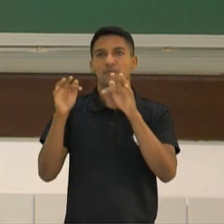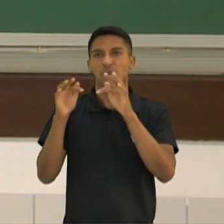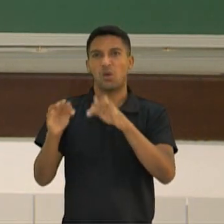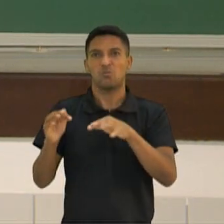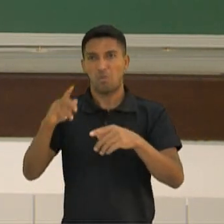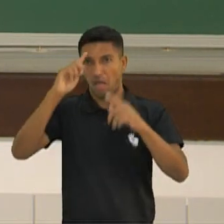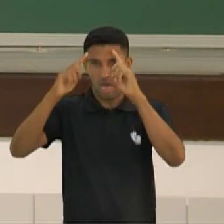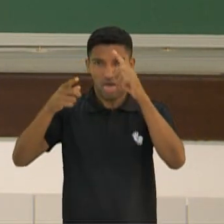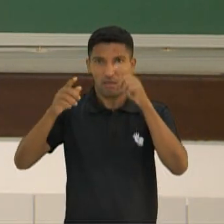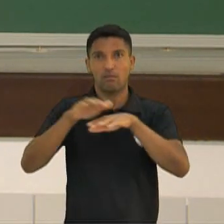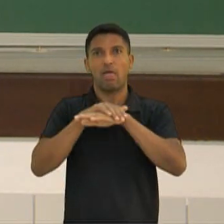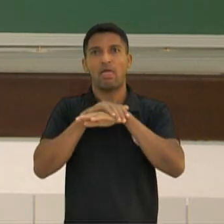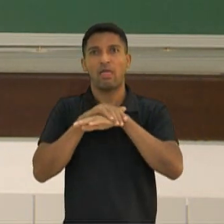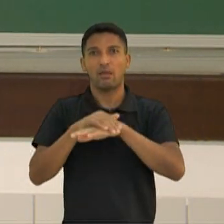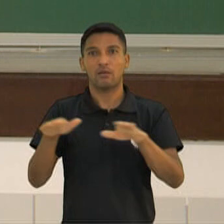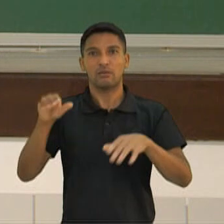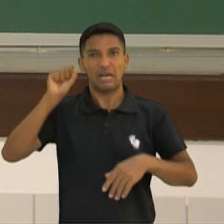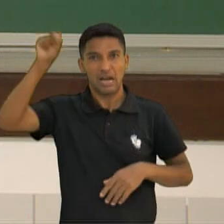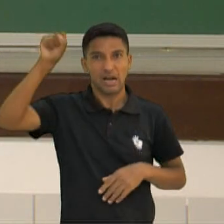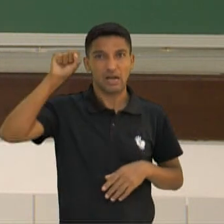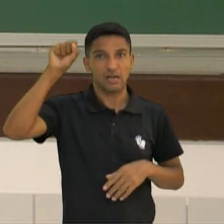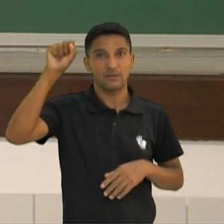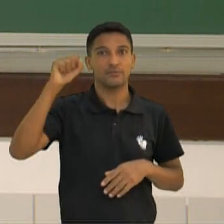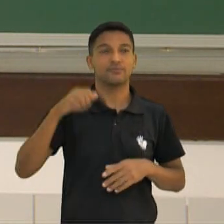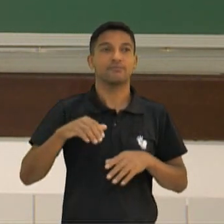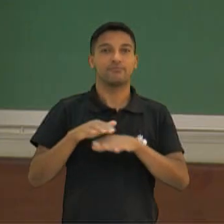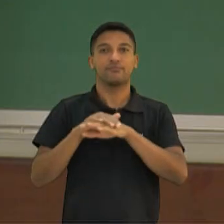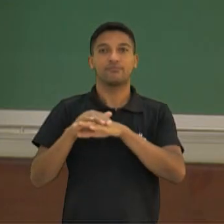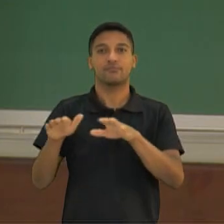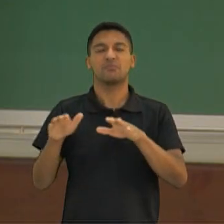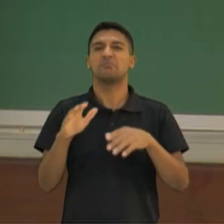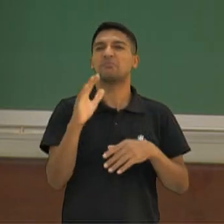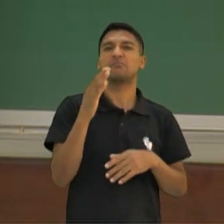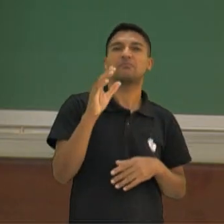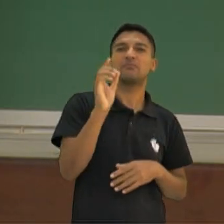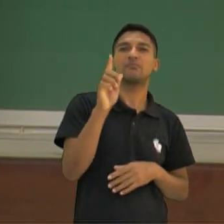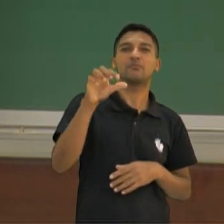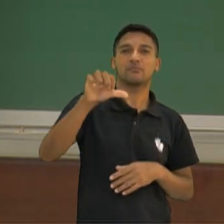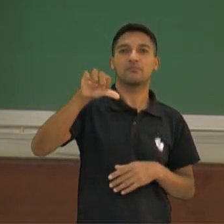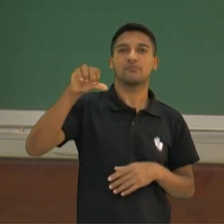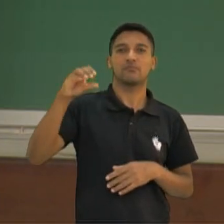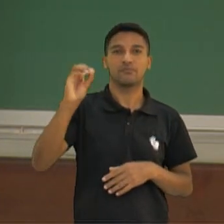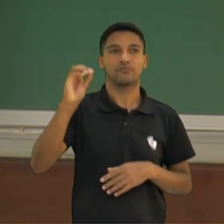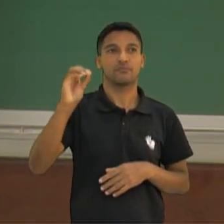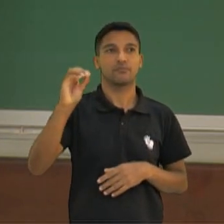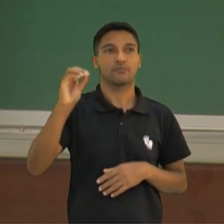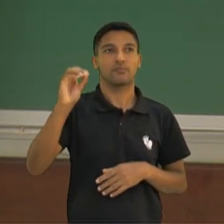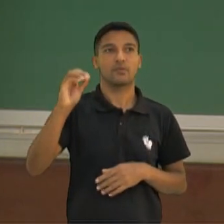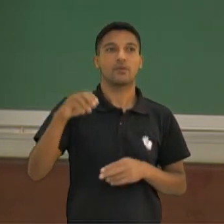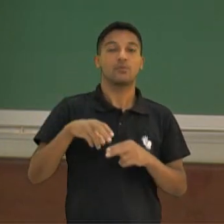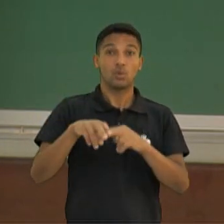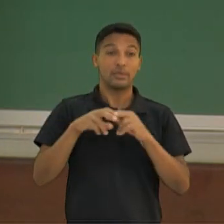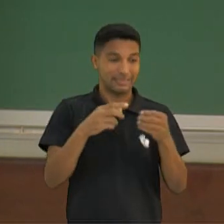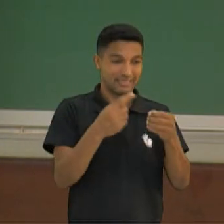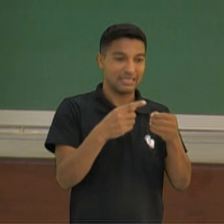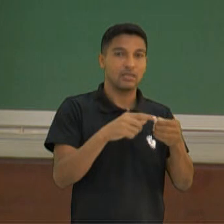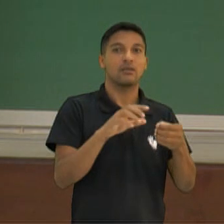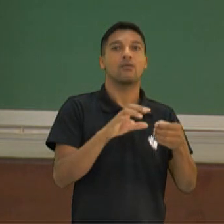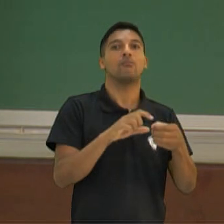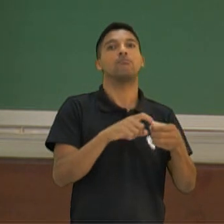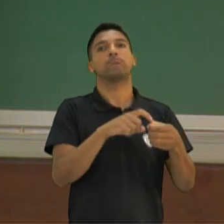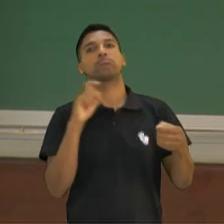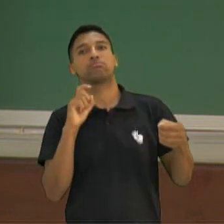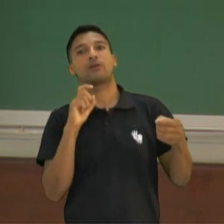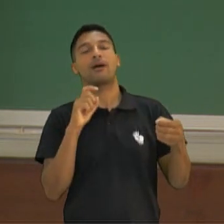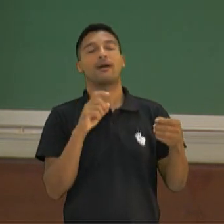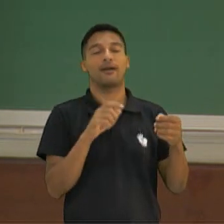aconteceu já perto da década de 90, né? Então, eles tiveram um crescimento, um desenvolvimento tardio